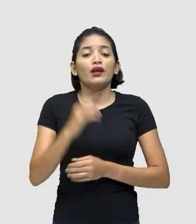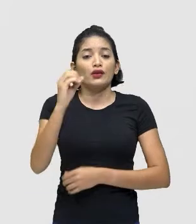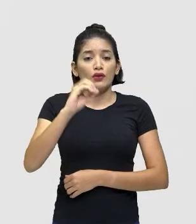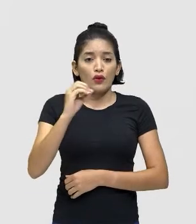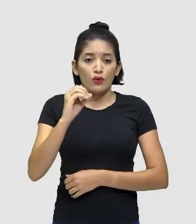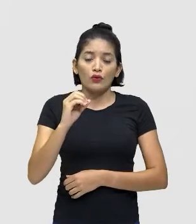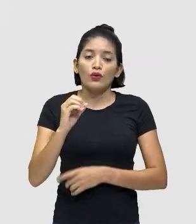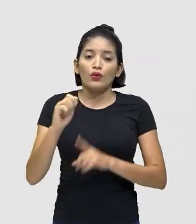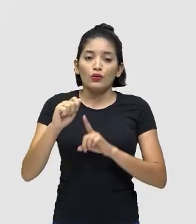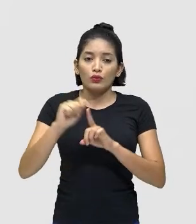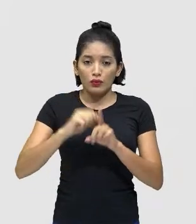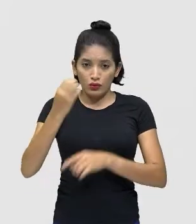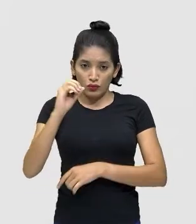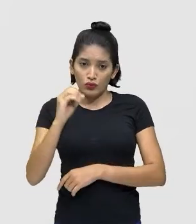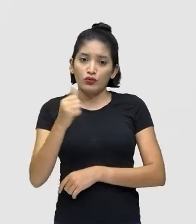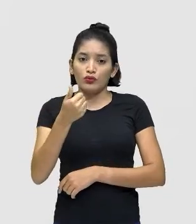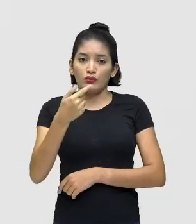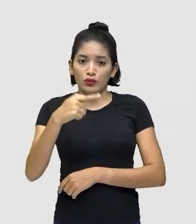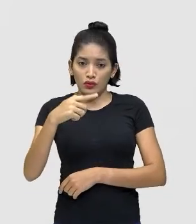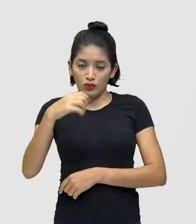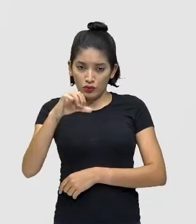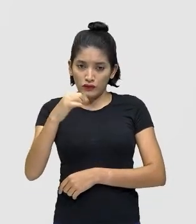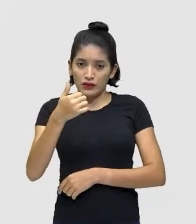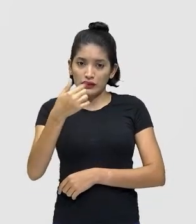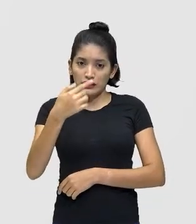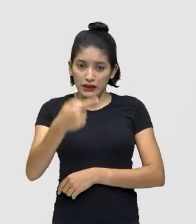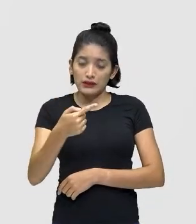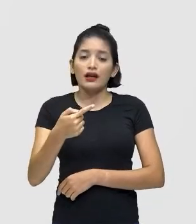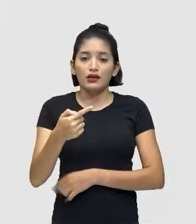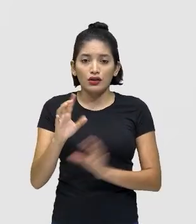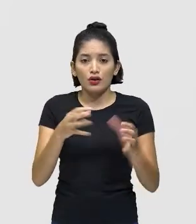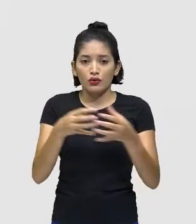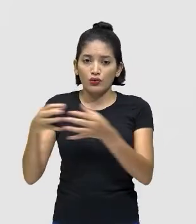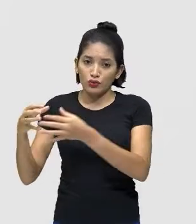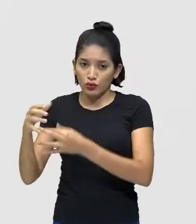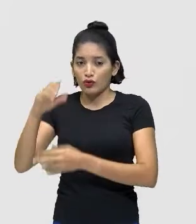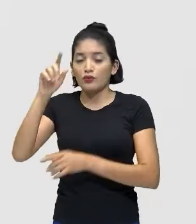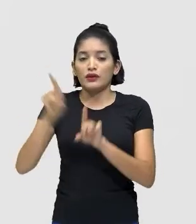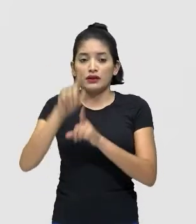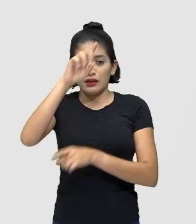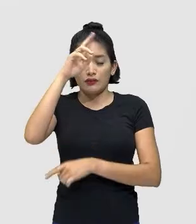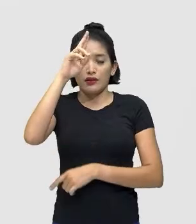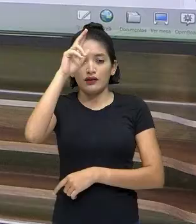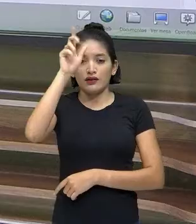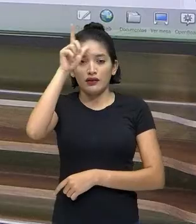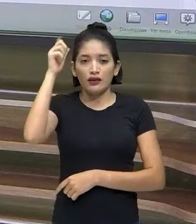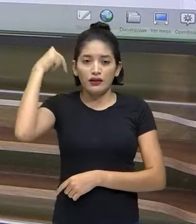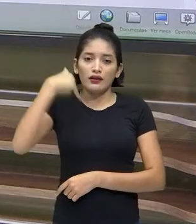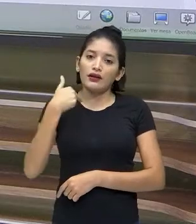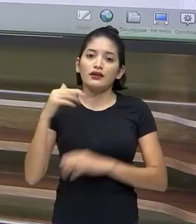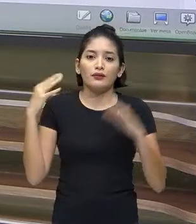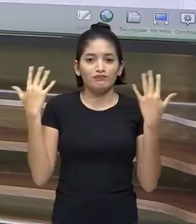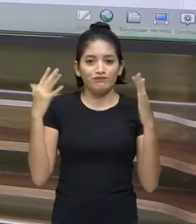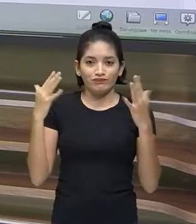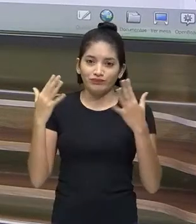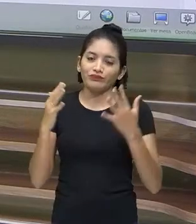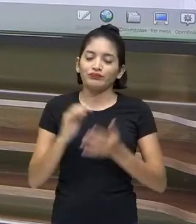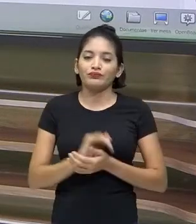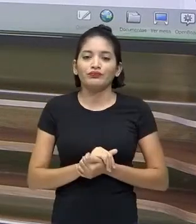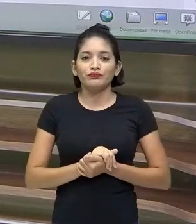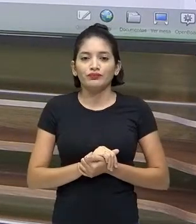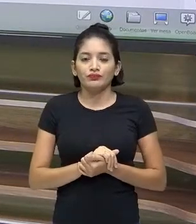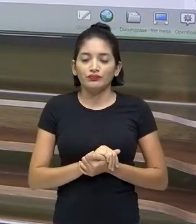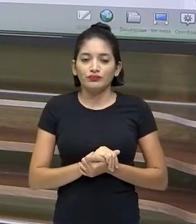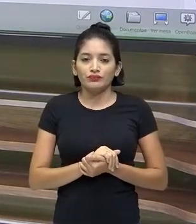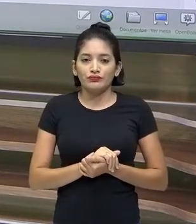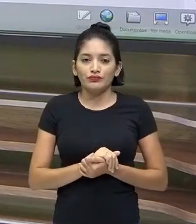Trotsky lideram a Revolução Comunista na Rússia. Então, a alternativa correta D, e parabéns a vocês aí. Eu já vou chamar